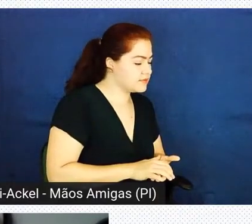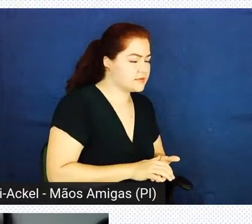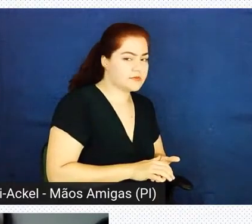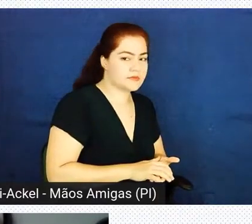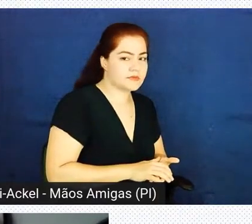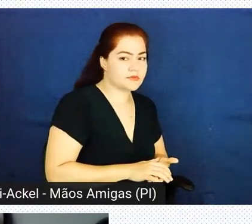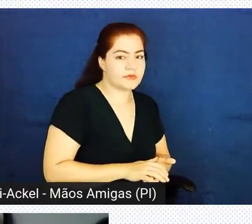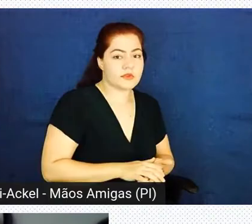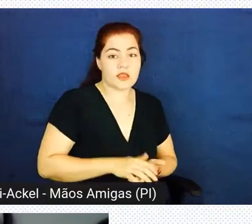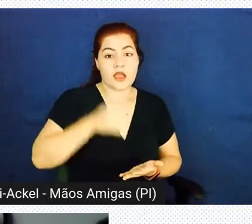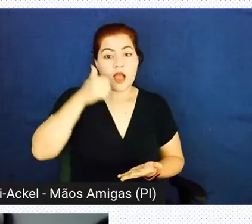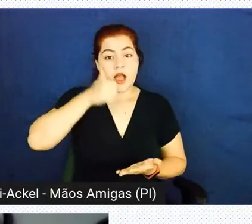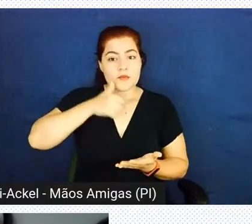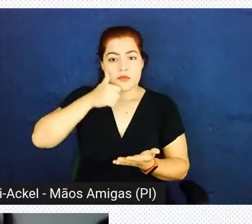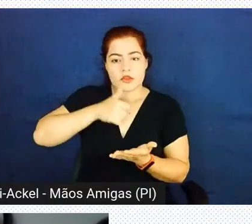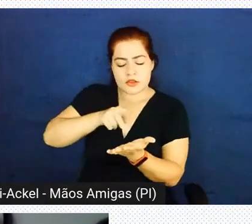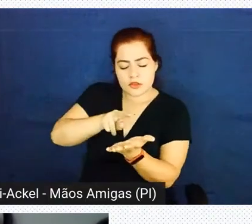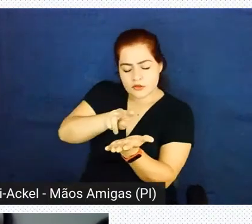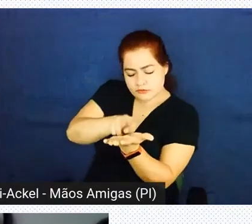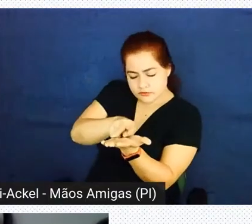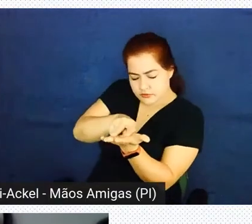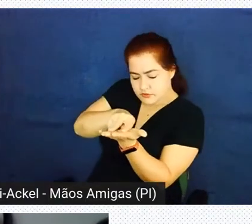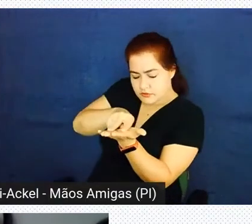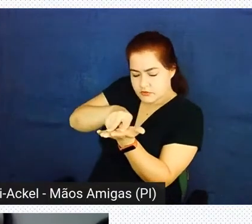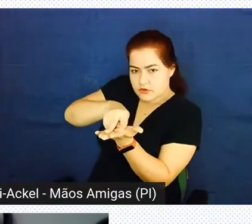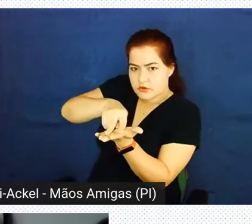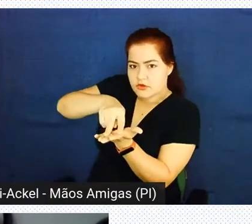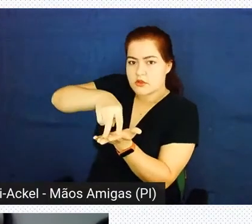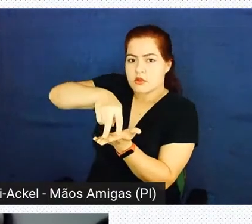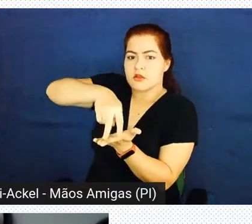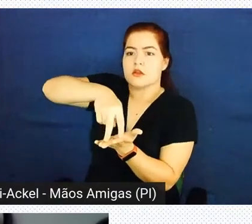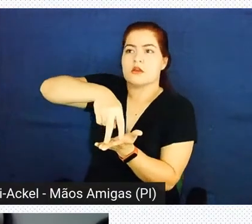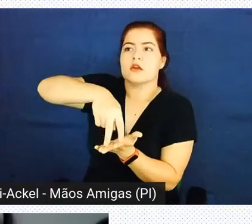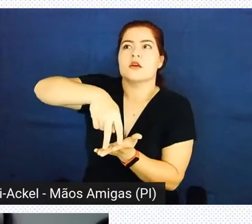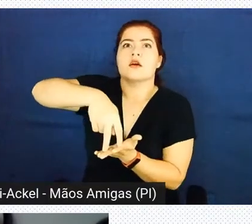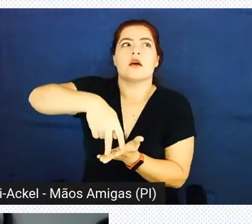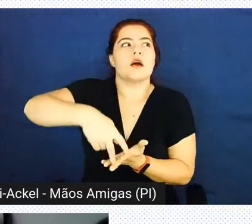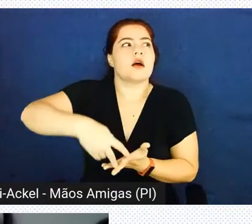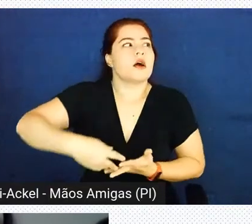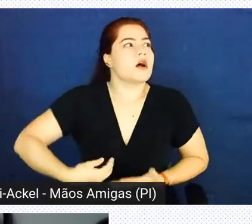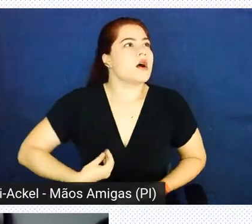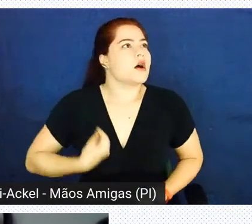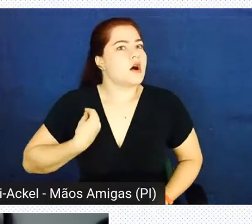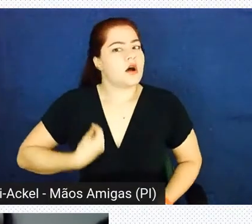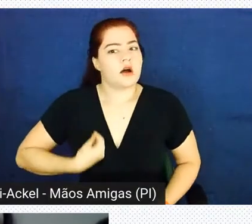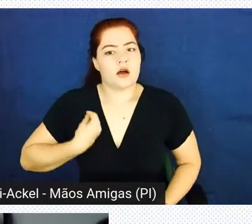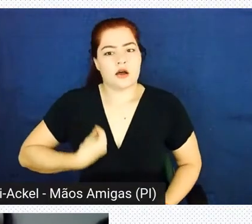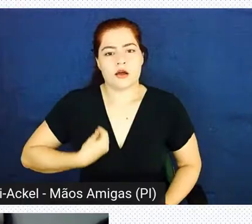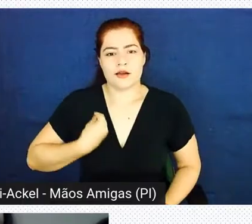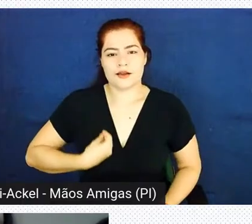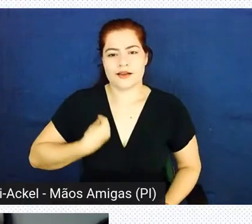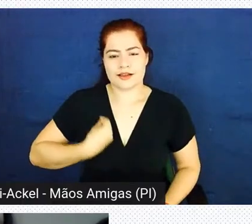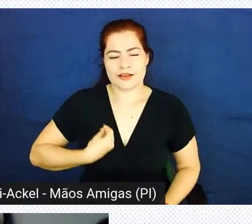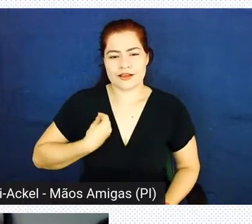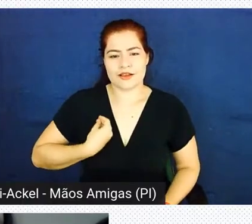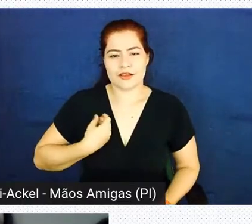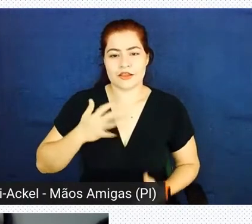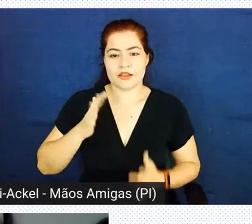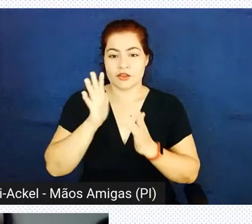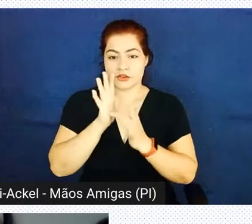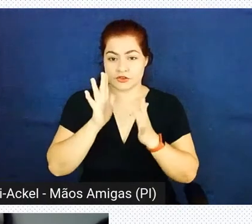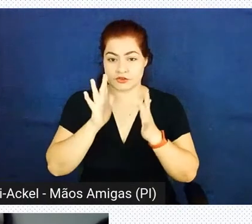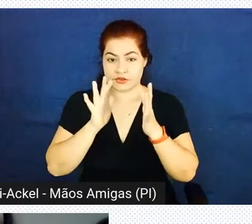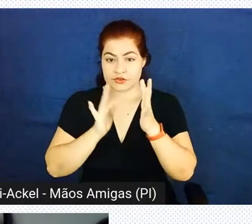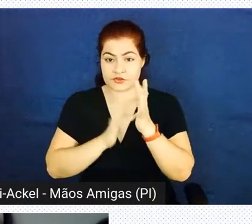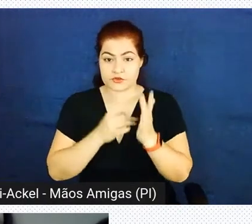Erguendo-se do leito, inundada de vida, a menina foi retirada dali, enquanto ele propunha: